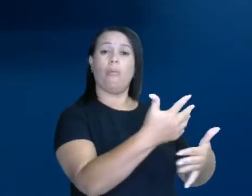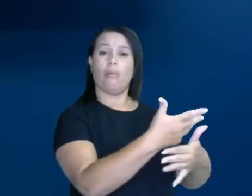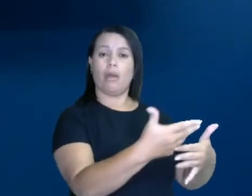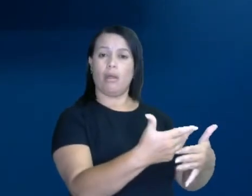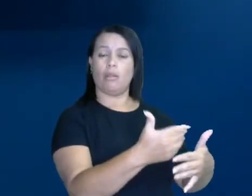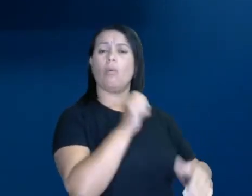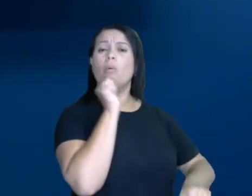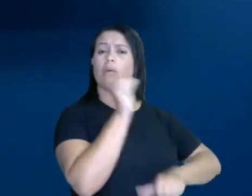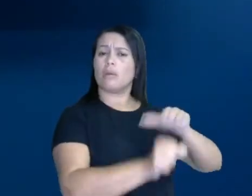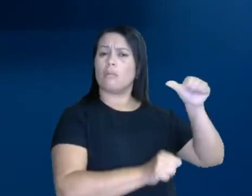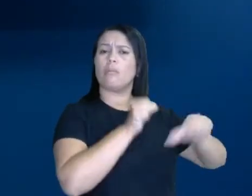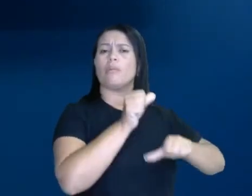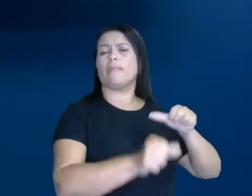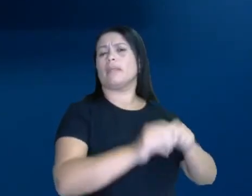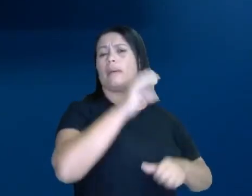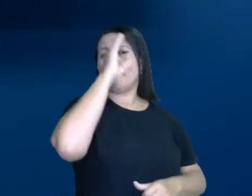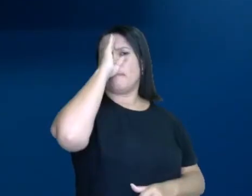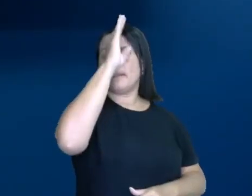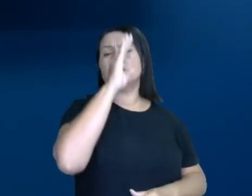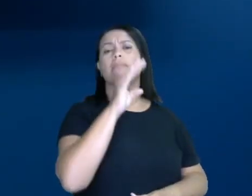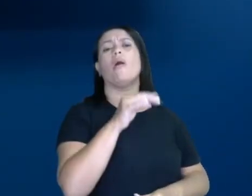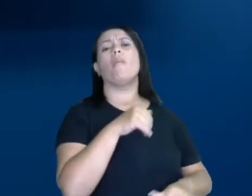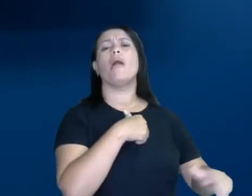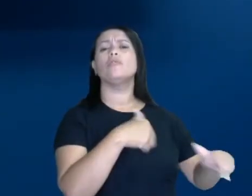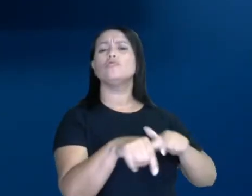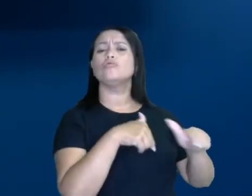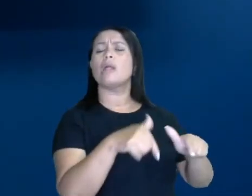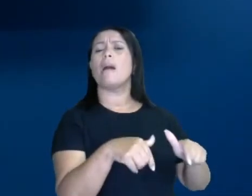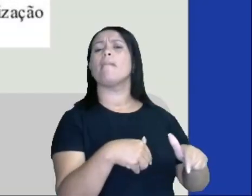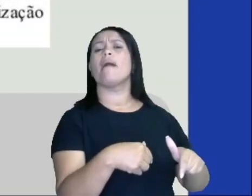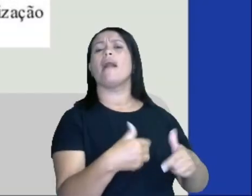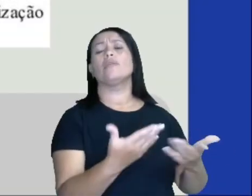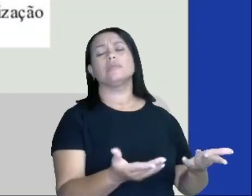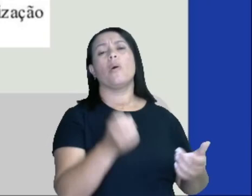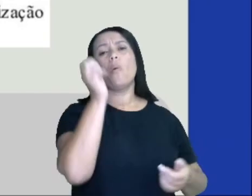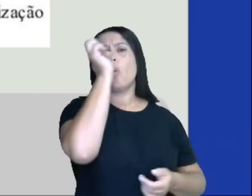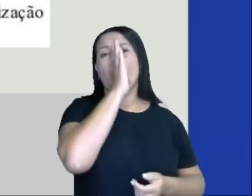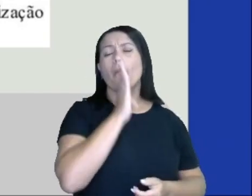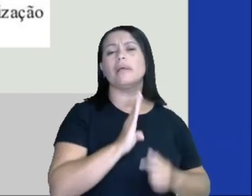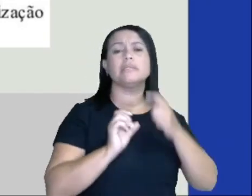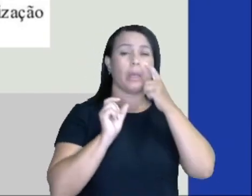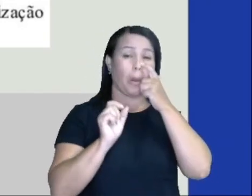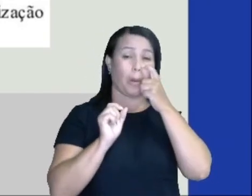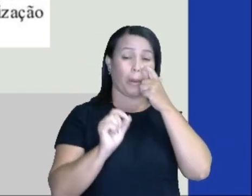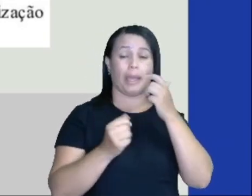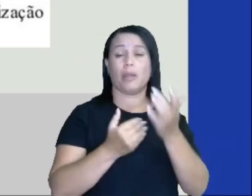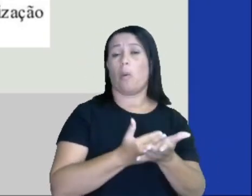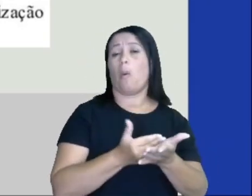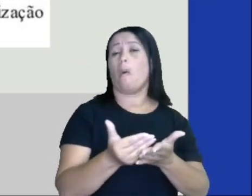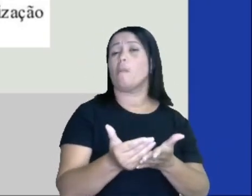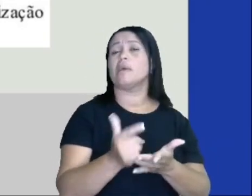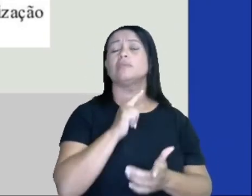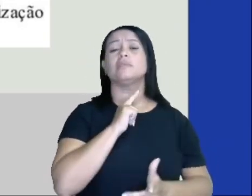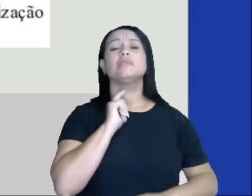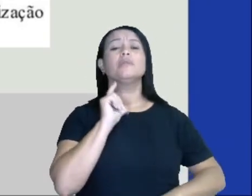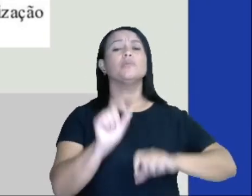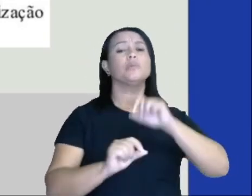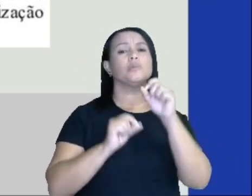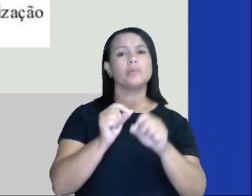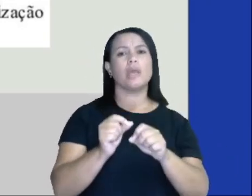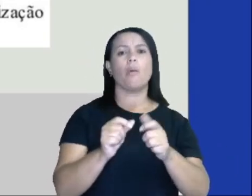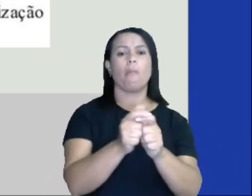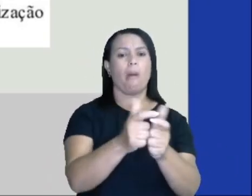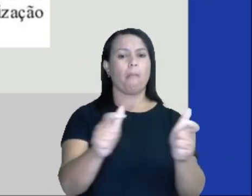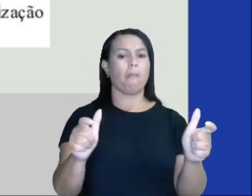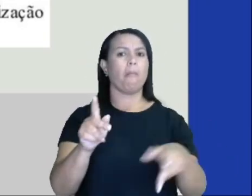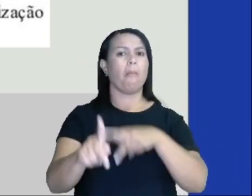muda principalmente aí é os serviços básicos ofertados. No Brasil, inicialmente a gente tinha uma maior